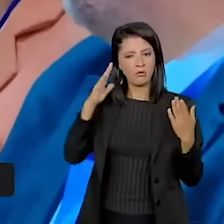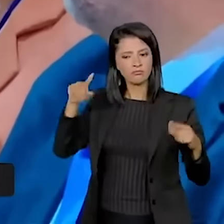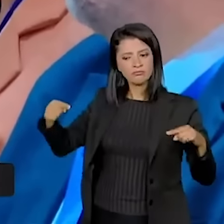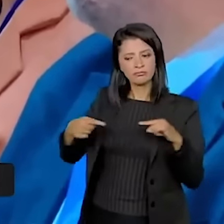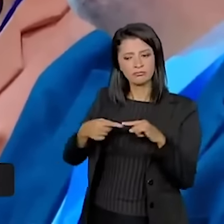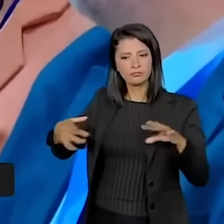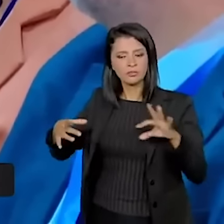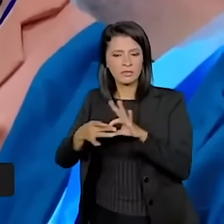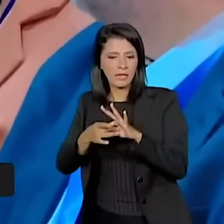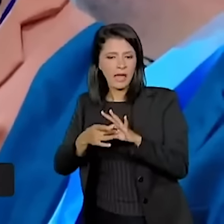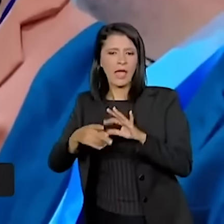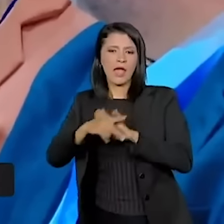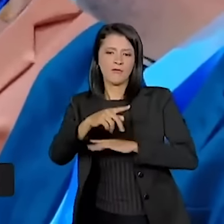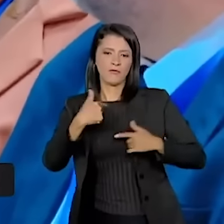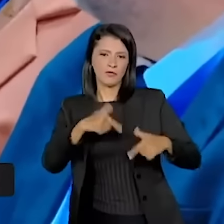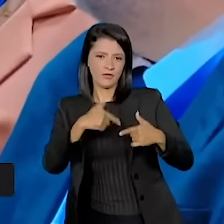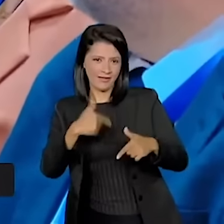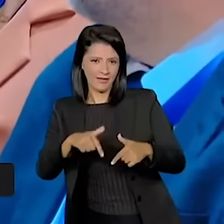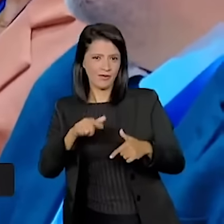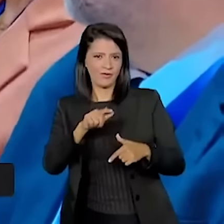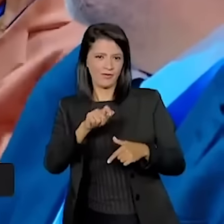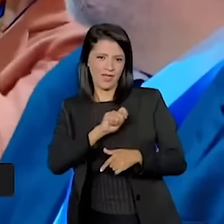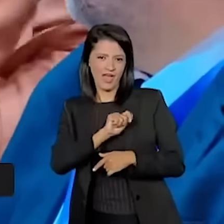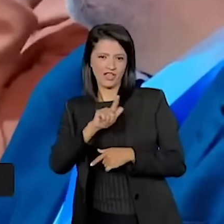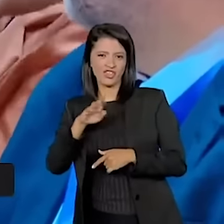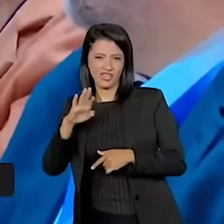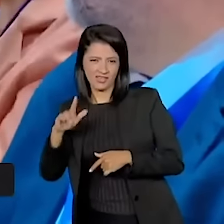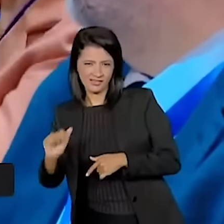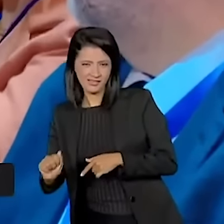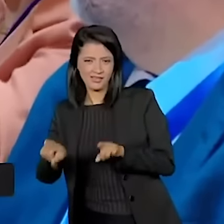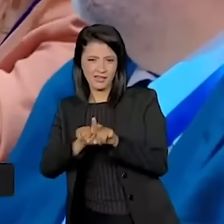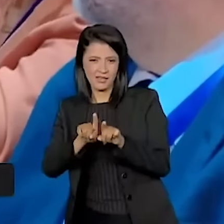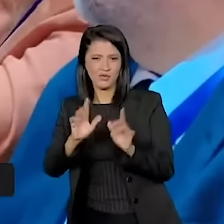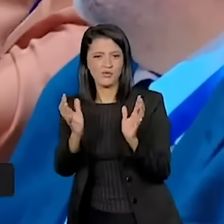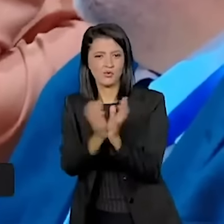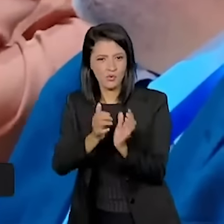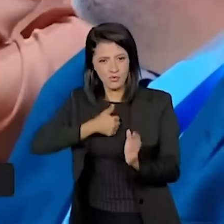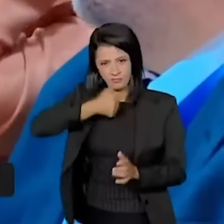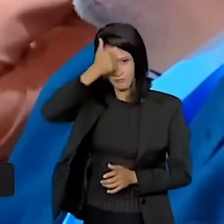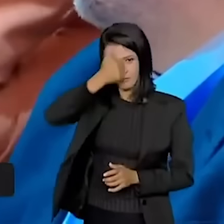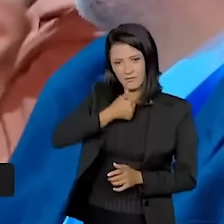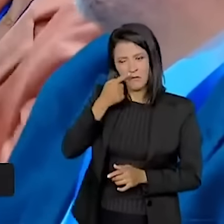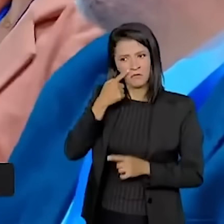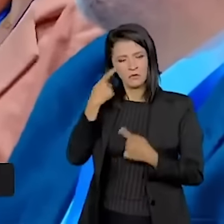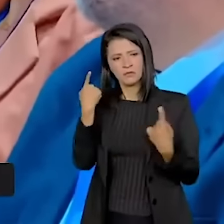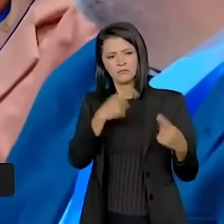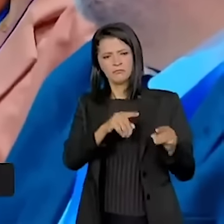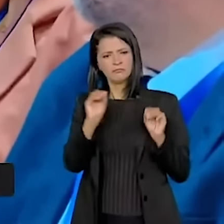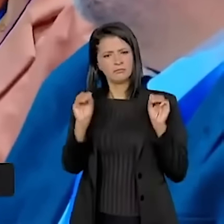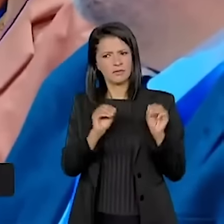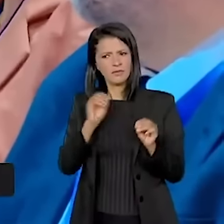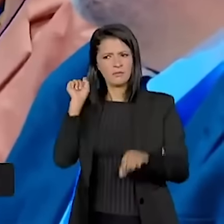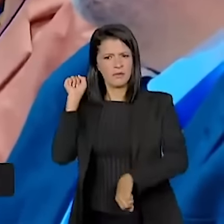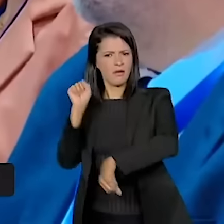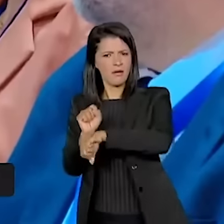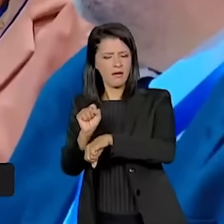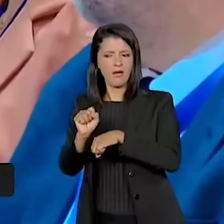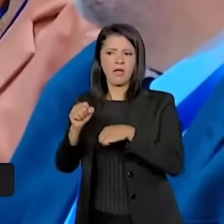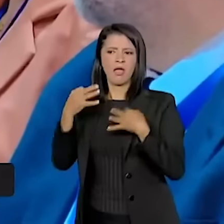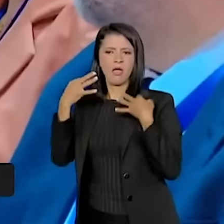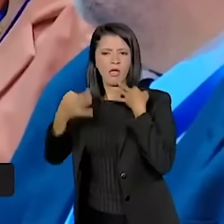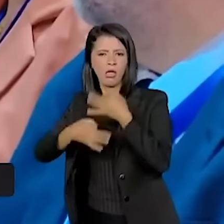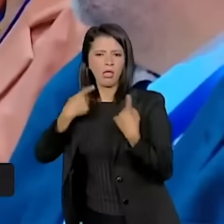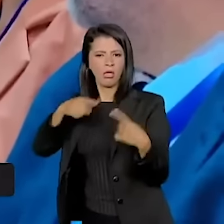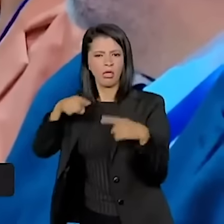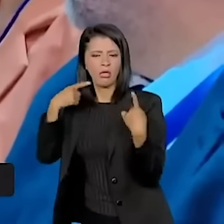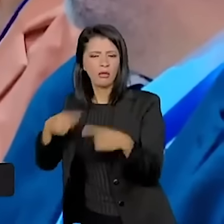entre funcionários da agência e o grupo Hamas, né? O senhor criticou, inclusive, no Egito, essa suspensão, num contexto também que eu gostaria de